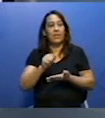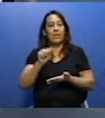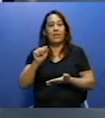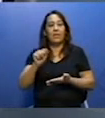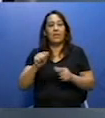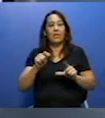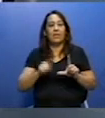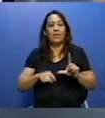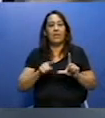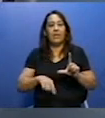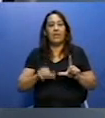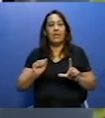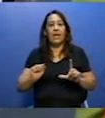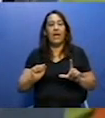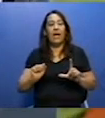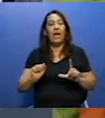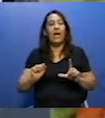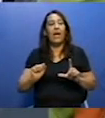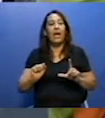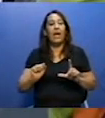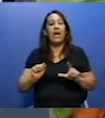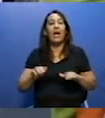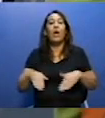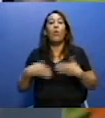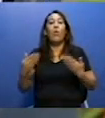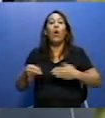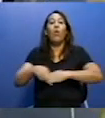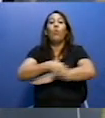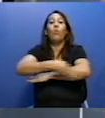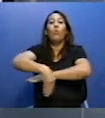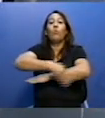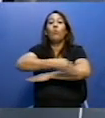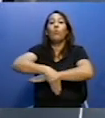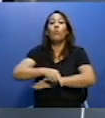elas estão? Qual o nome dessa rua?